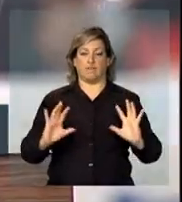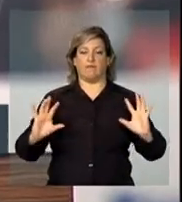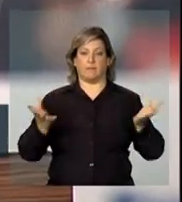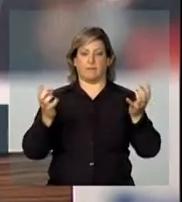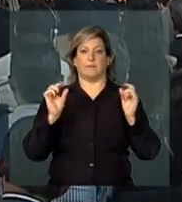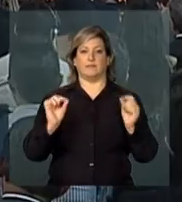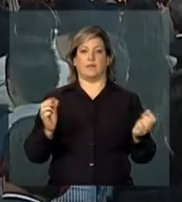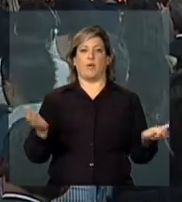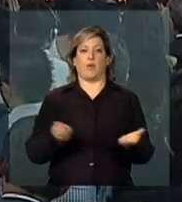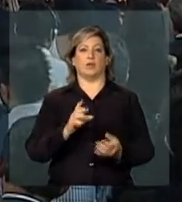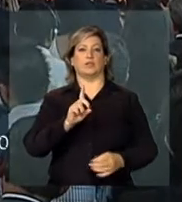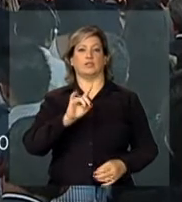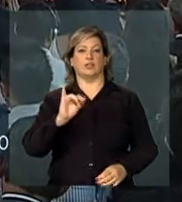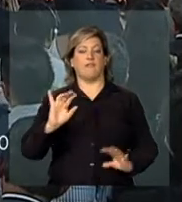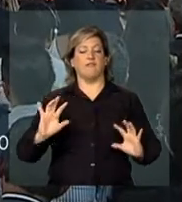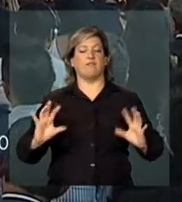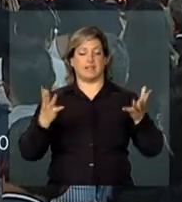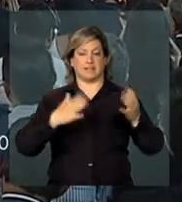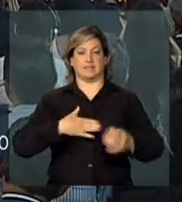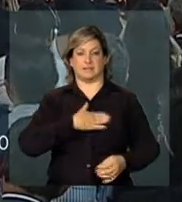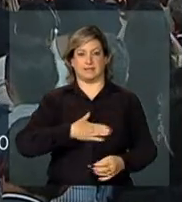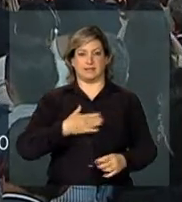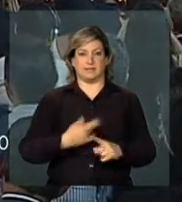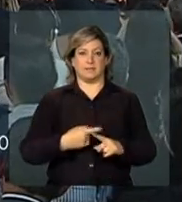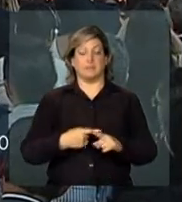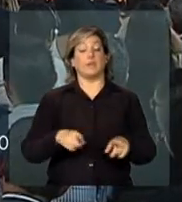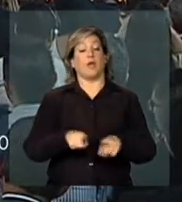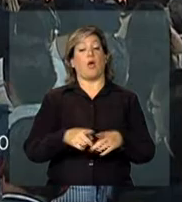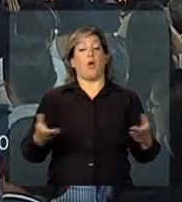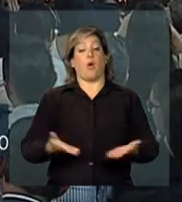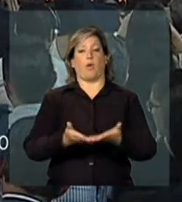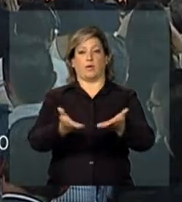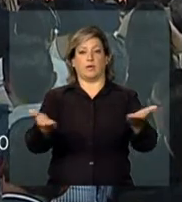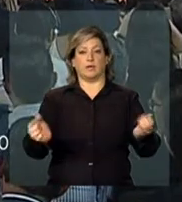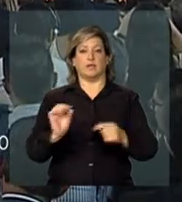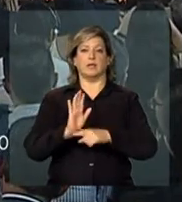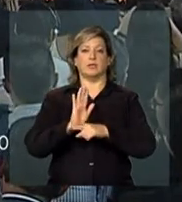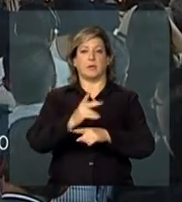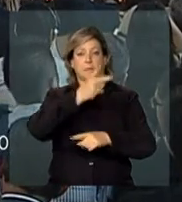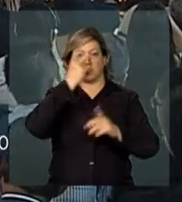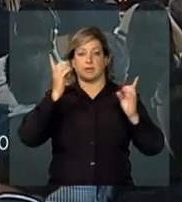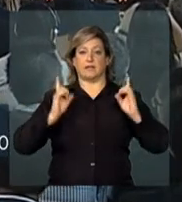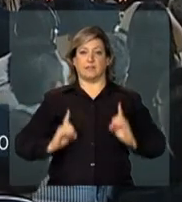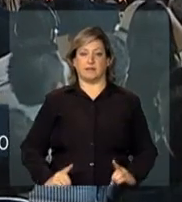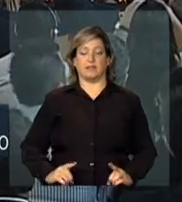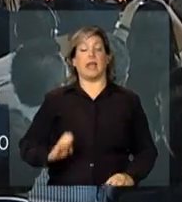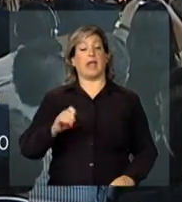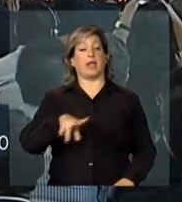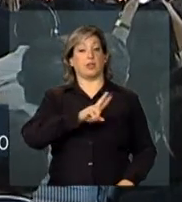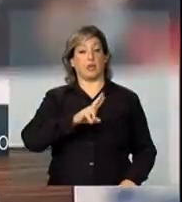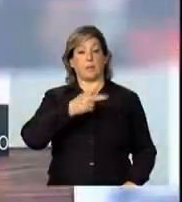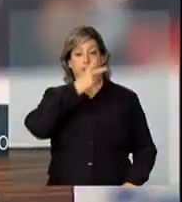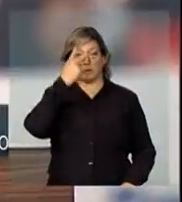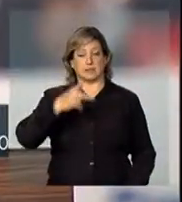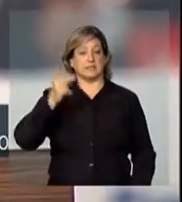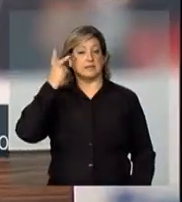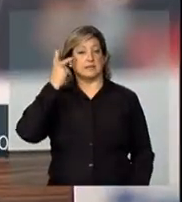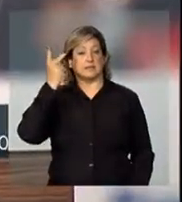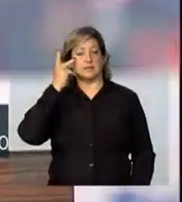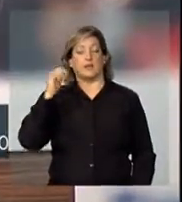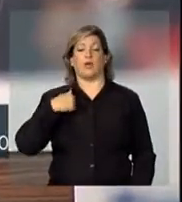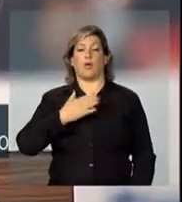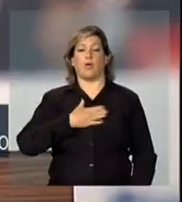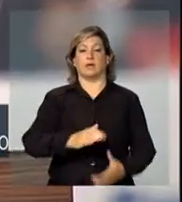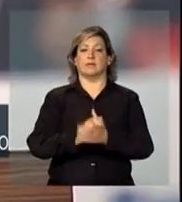Estado em benefício da pessoa com deficiência eu gostaria de em nome dos paulistanos me congratular